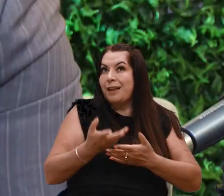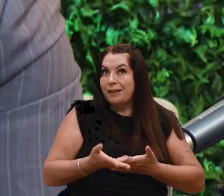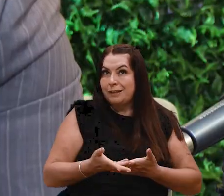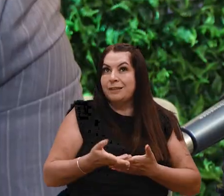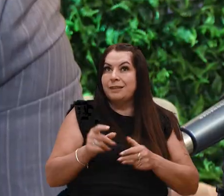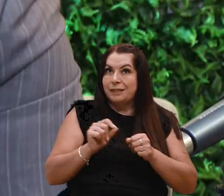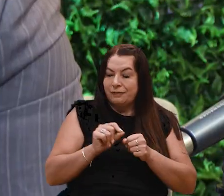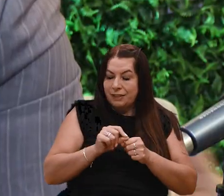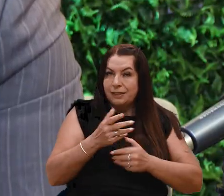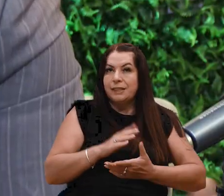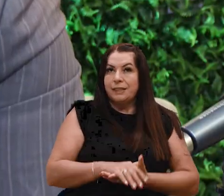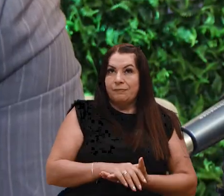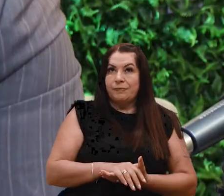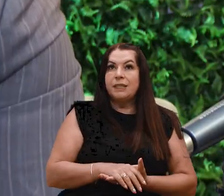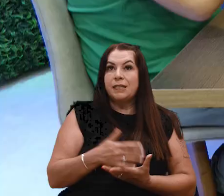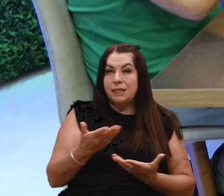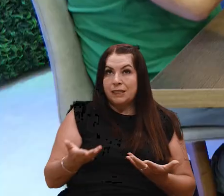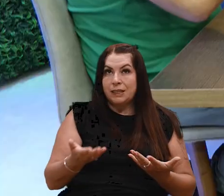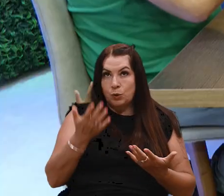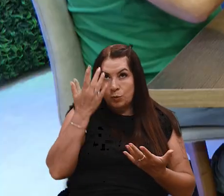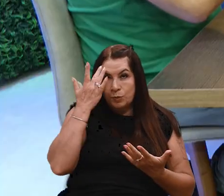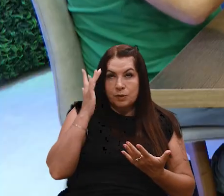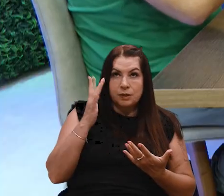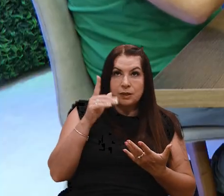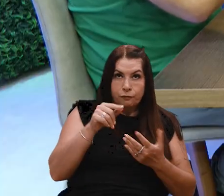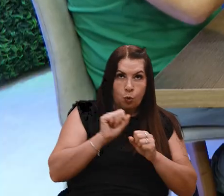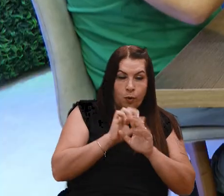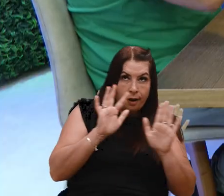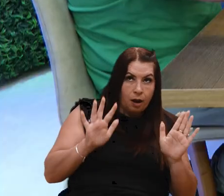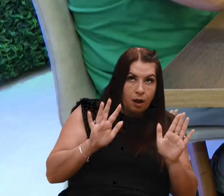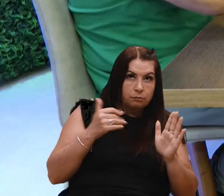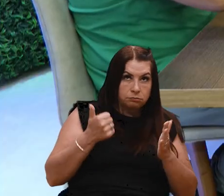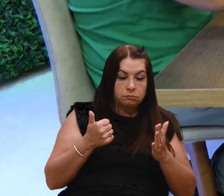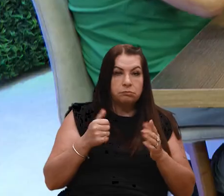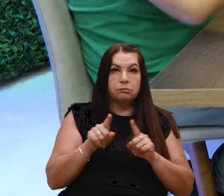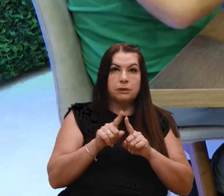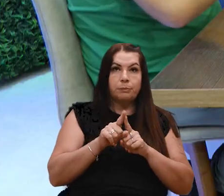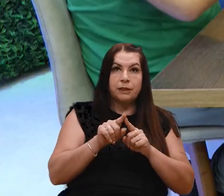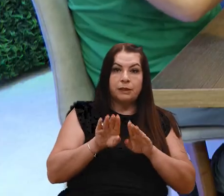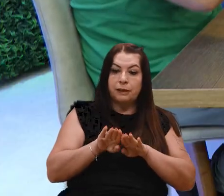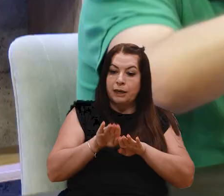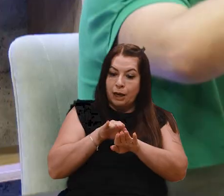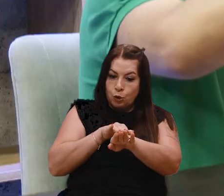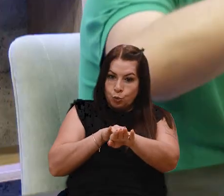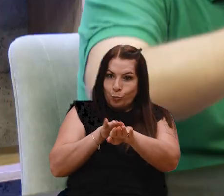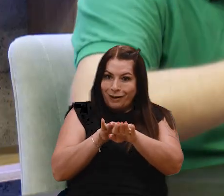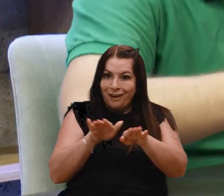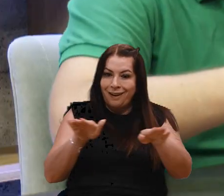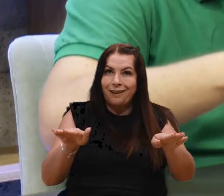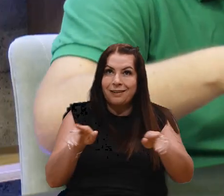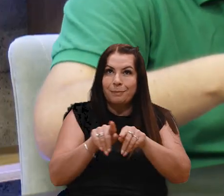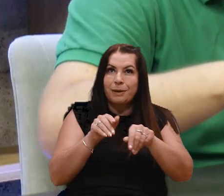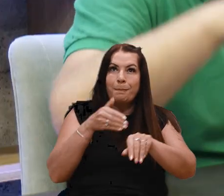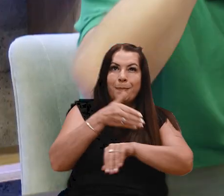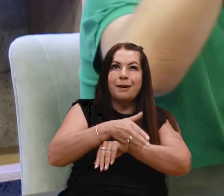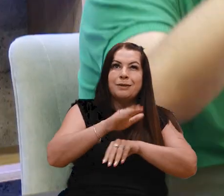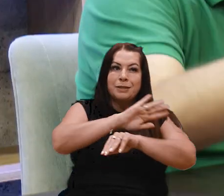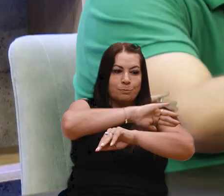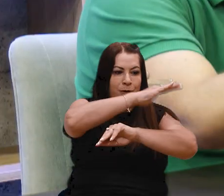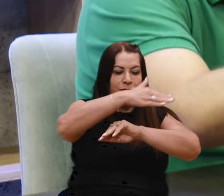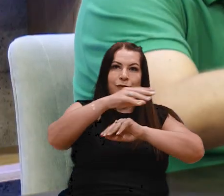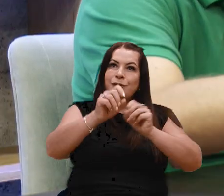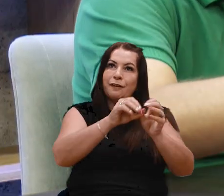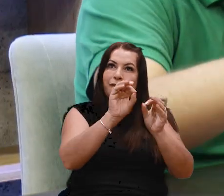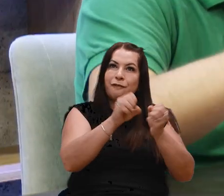a duplicação. Então, não sei se ficou claro, né, qual a diferença. E vai duplicar, inclusive, a entrada ali para os pavilhões da Festa da Uva, aquele viaduto